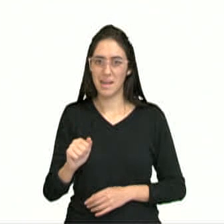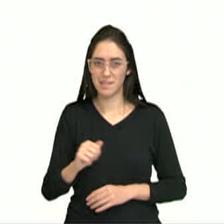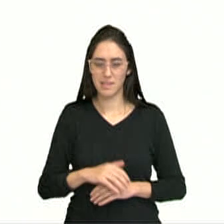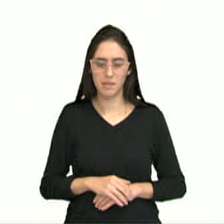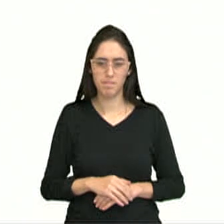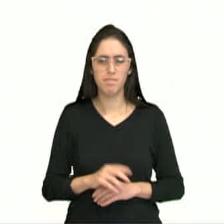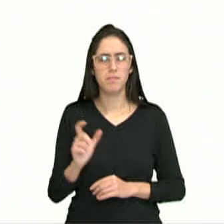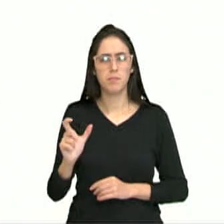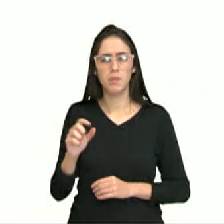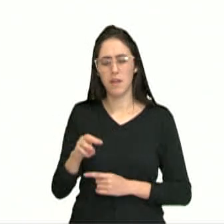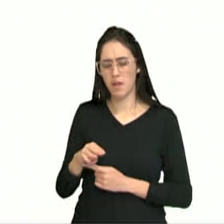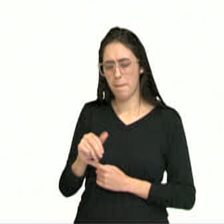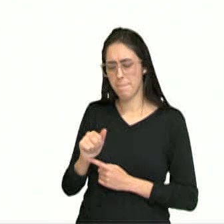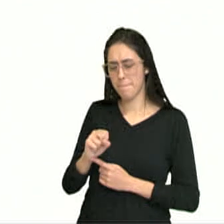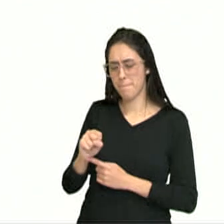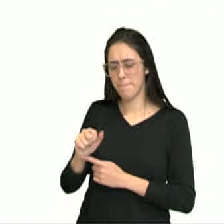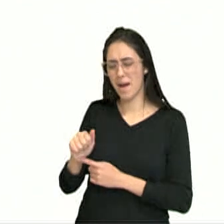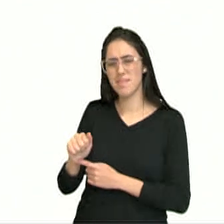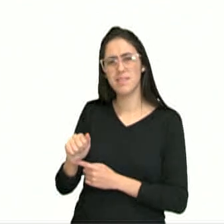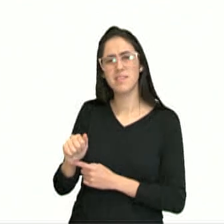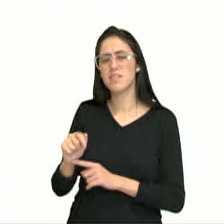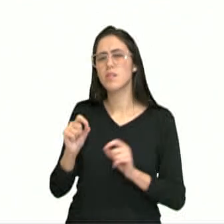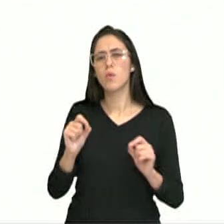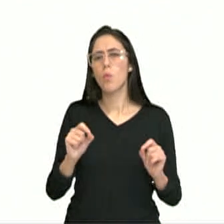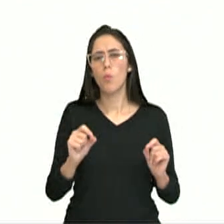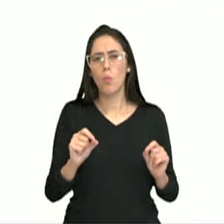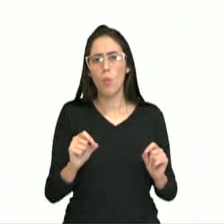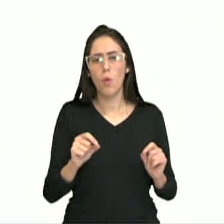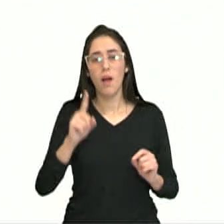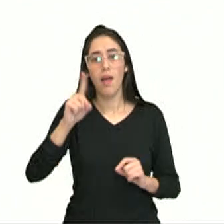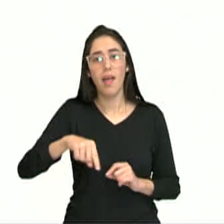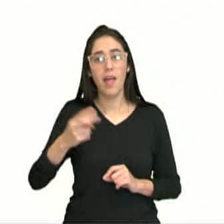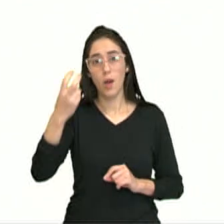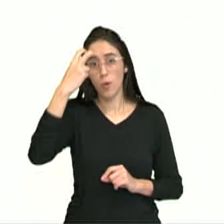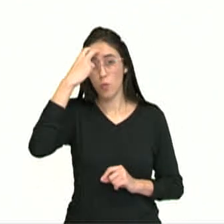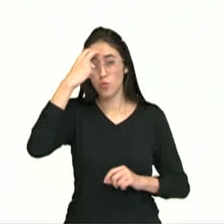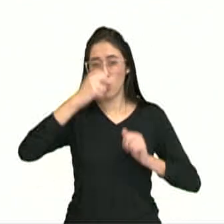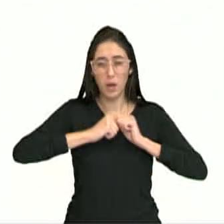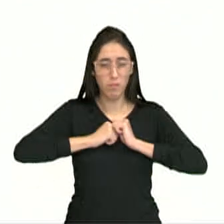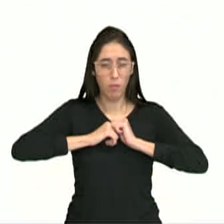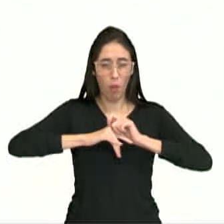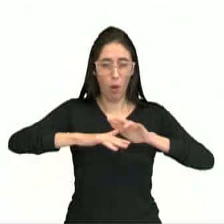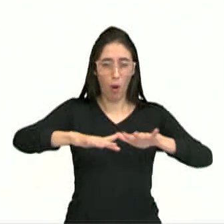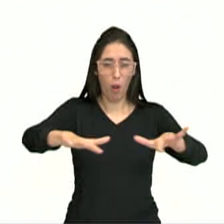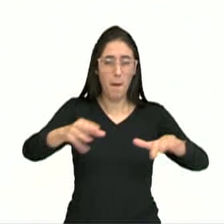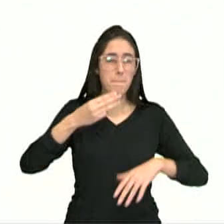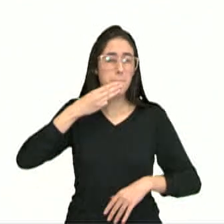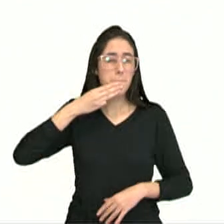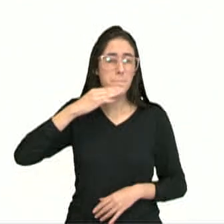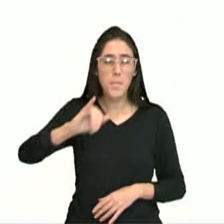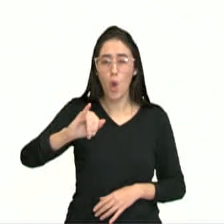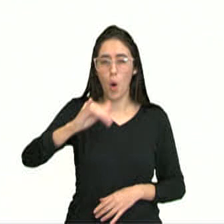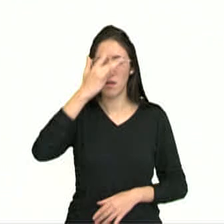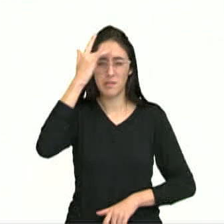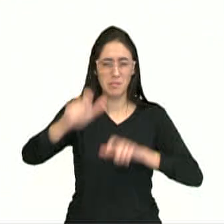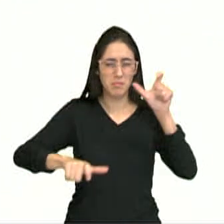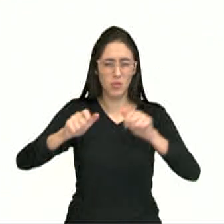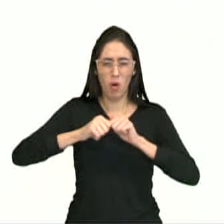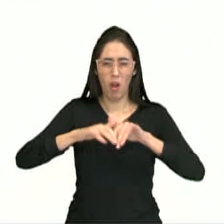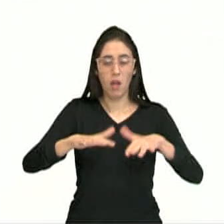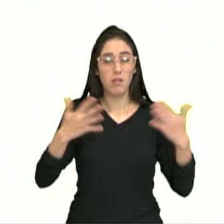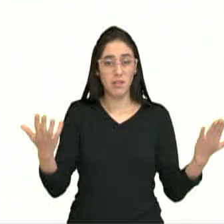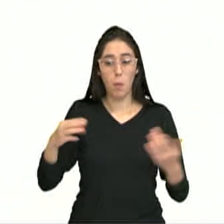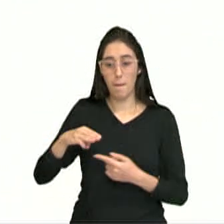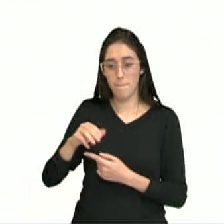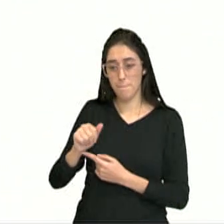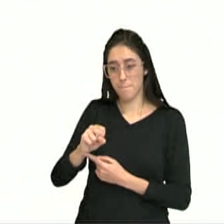palavrinha massa, ela se refere àquela cultura que chega para milhões de pessoas. Então, quando eu digo a massa, eu estou